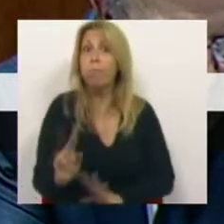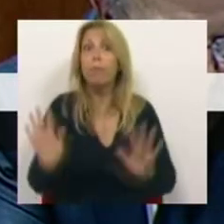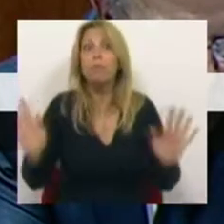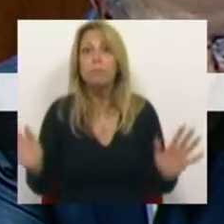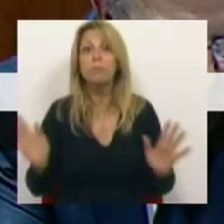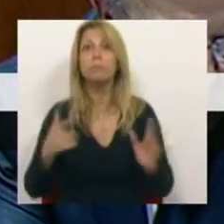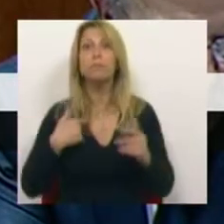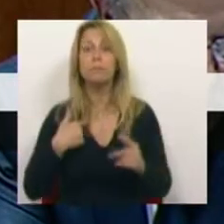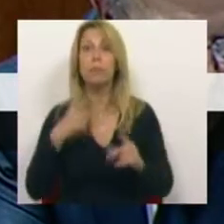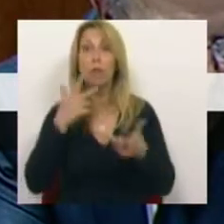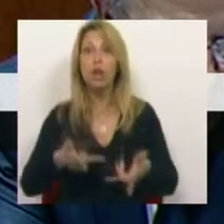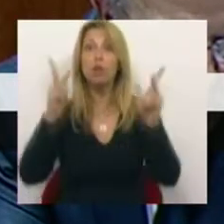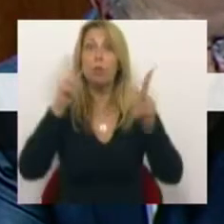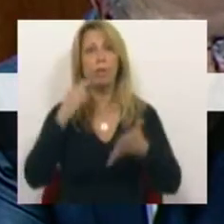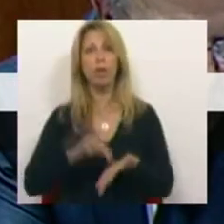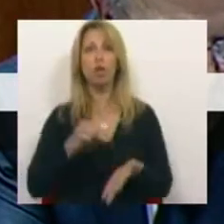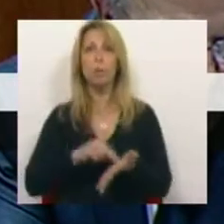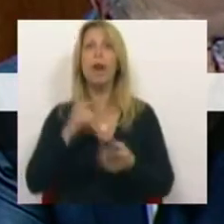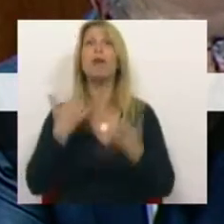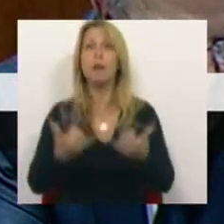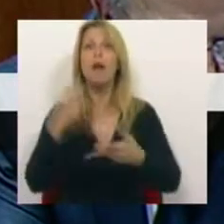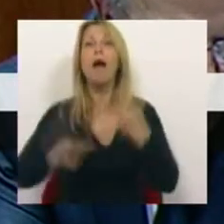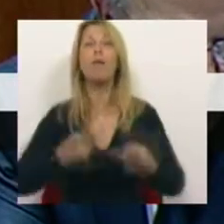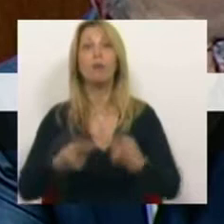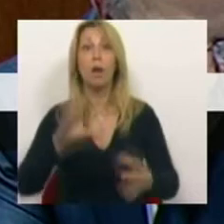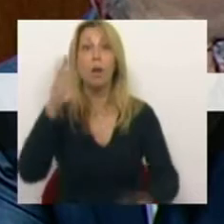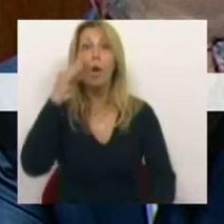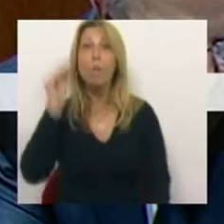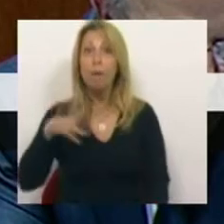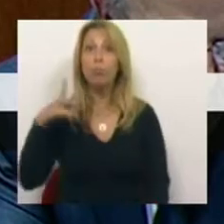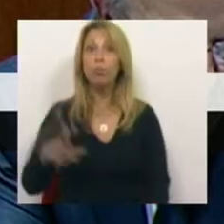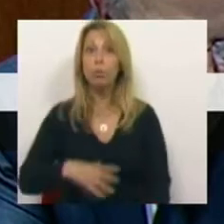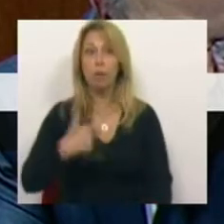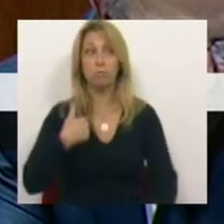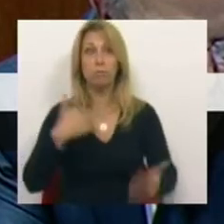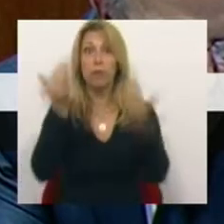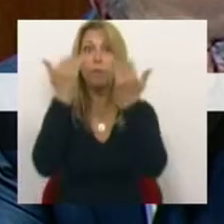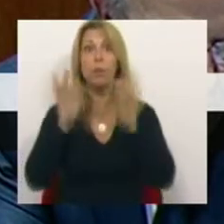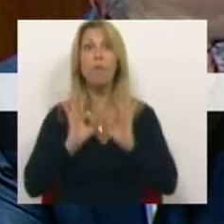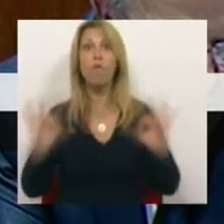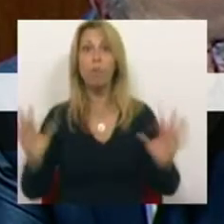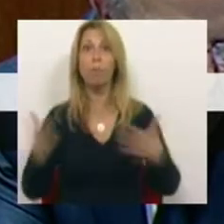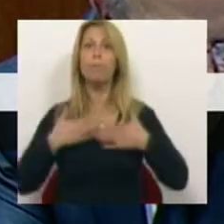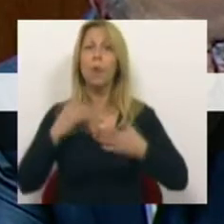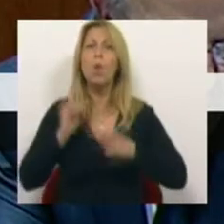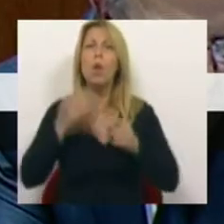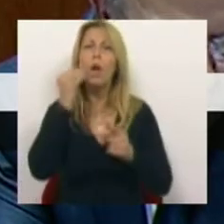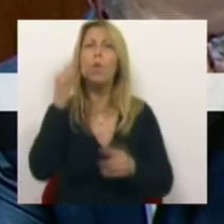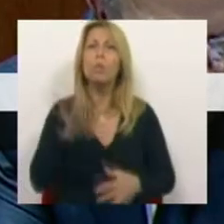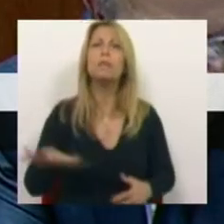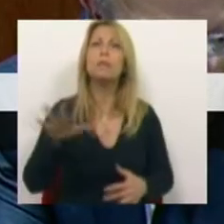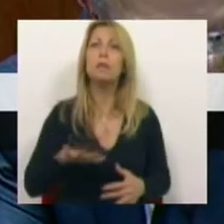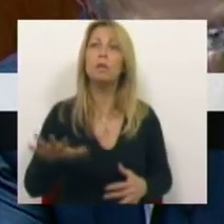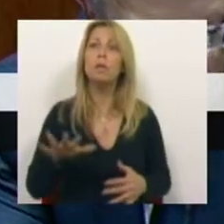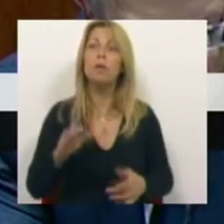aguardar e avaliar. Quando o Banco de Portugal nos comunicou formalmente qual era o ponto da situação